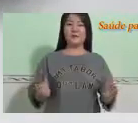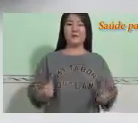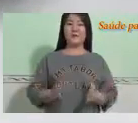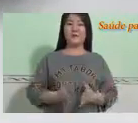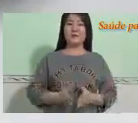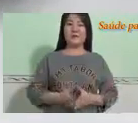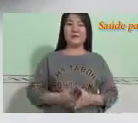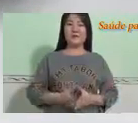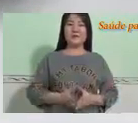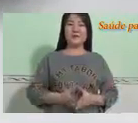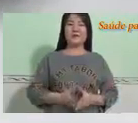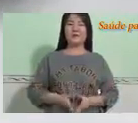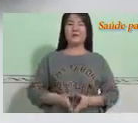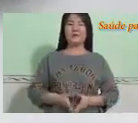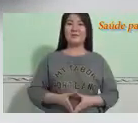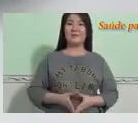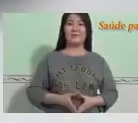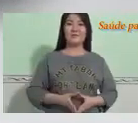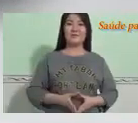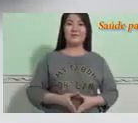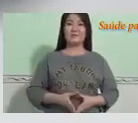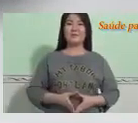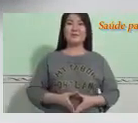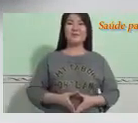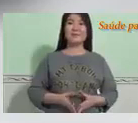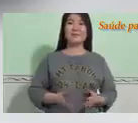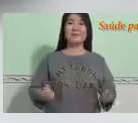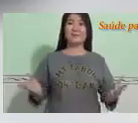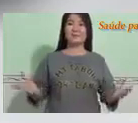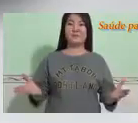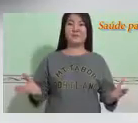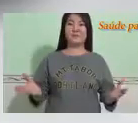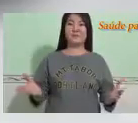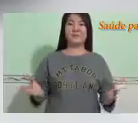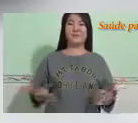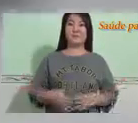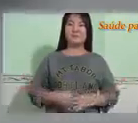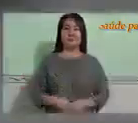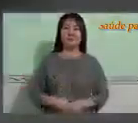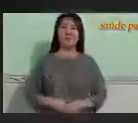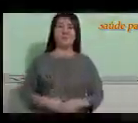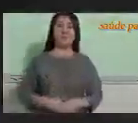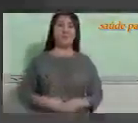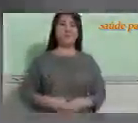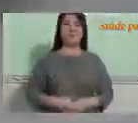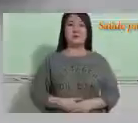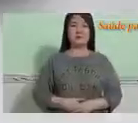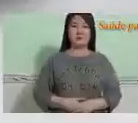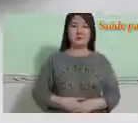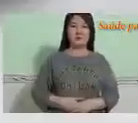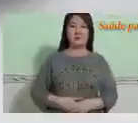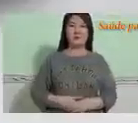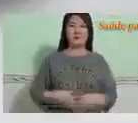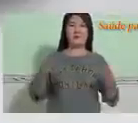Nestas situações, é possível a utilização de cremes hidratantes calmantes, como aloe vera ou camomila em sua composição,